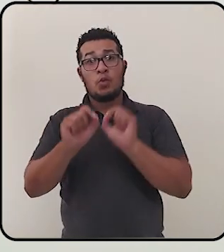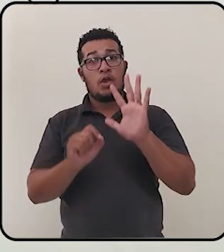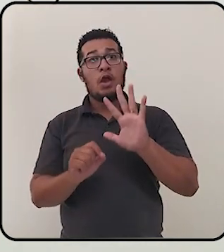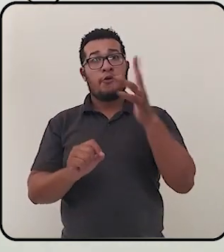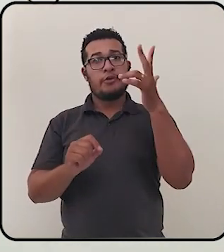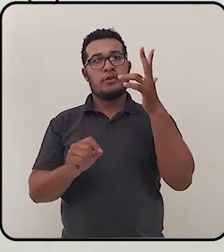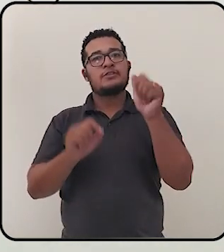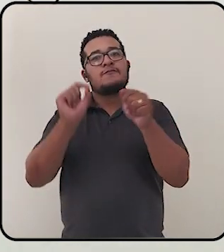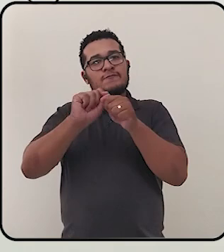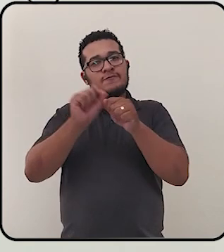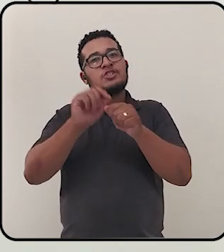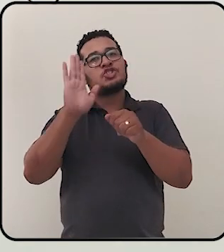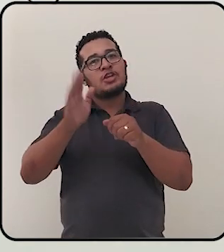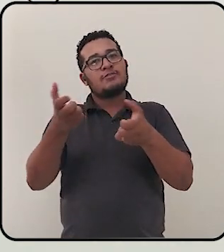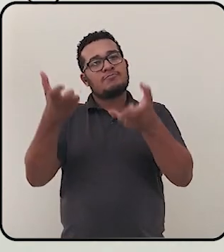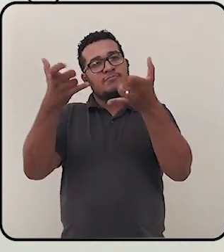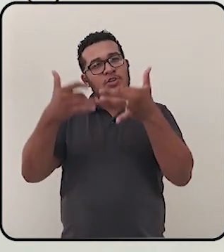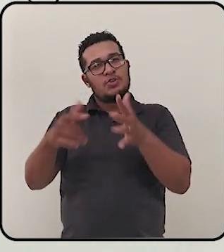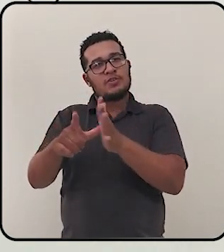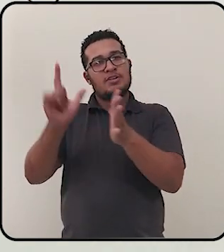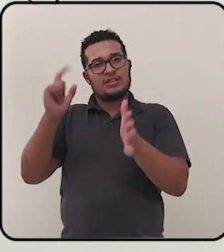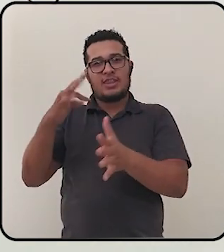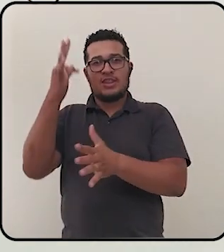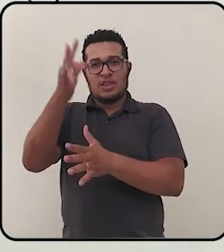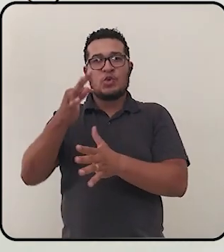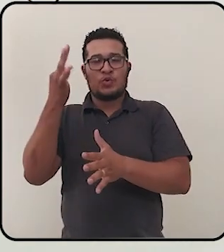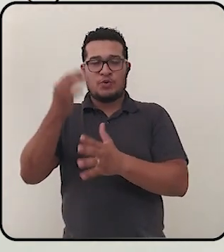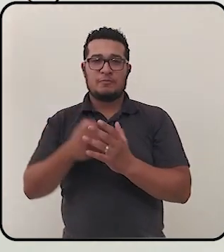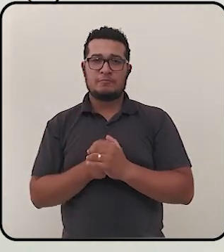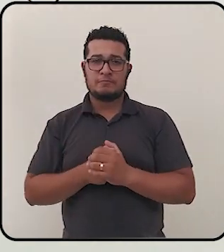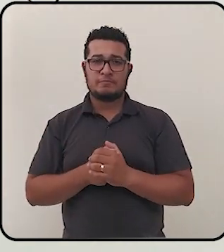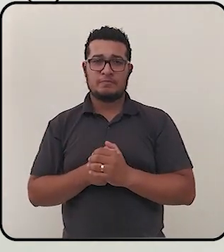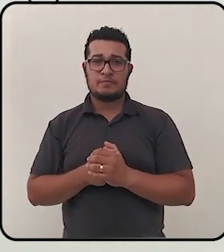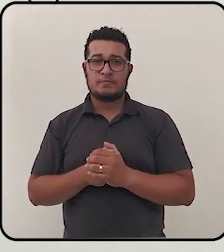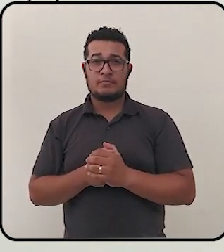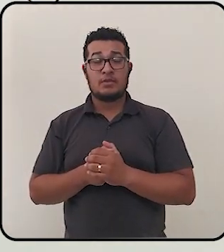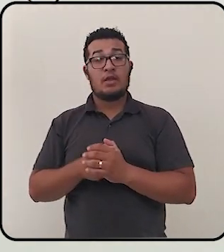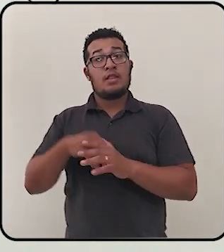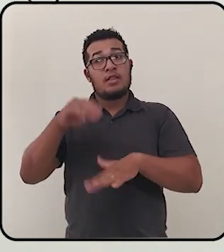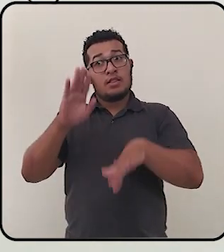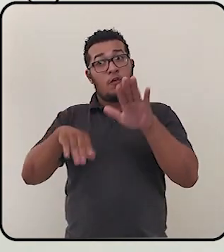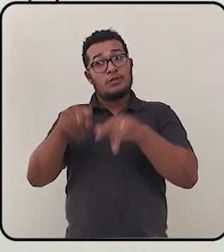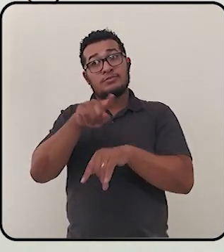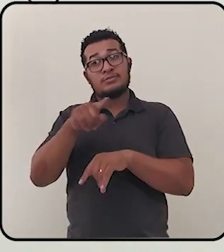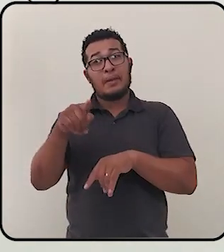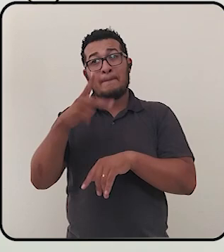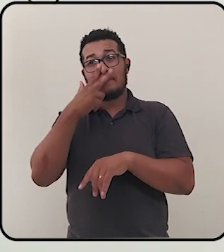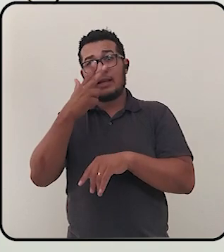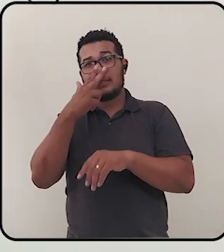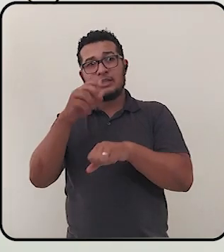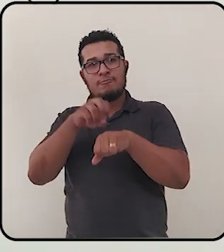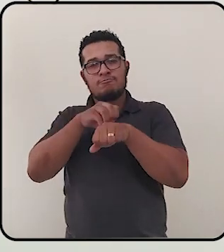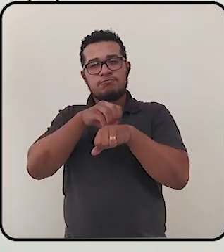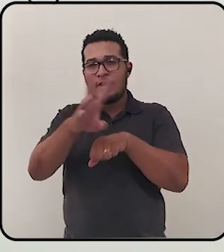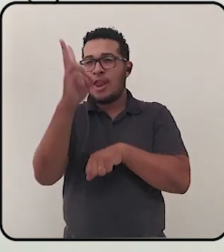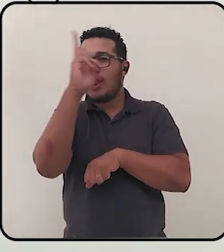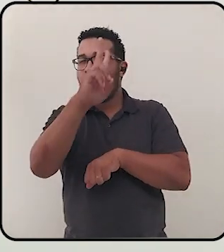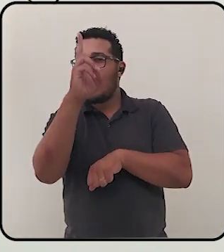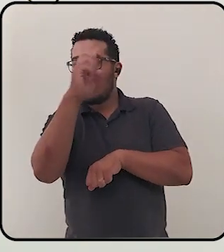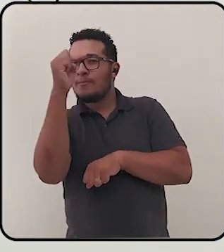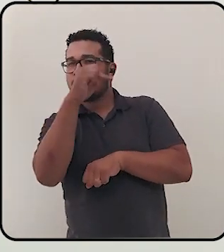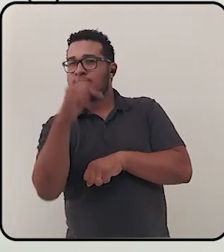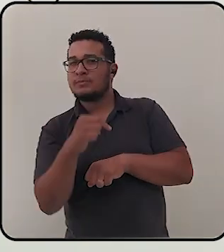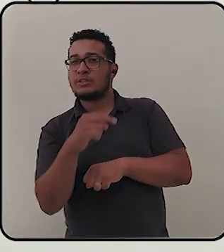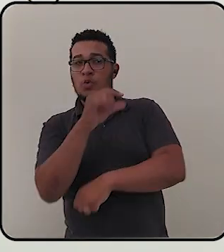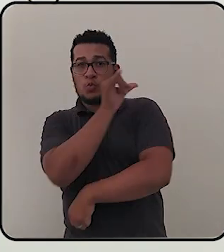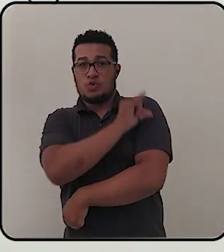lado, faço para o outro. O que acontece com o outro é o que eu havia falado com vocês na teoria. Provavelmente eles